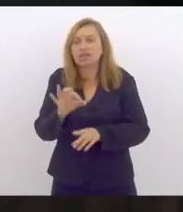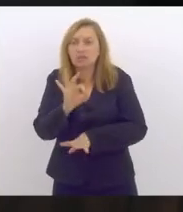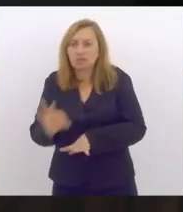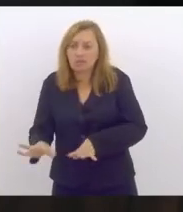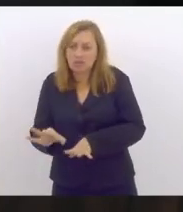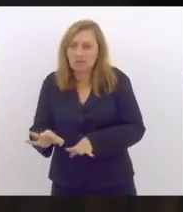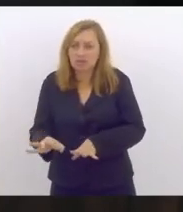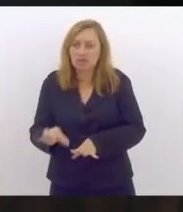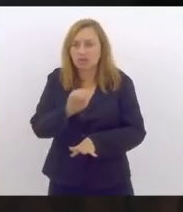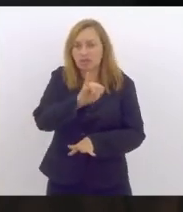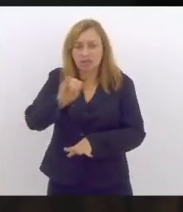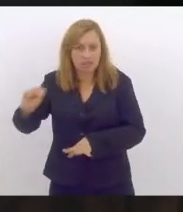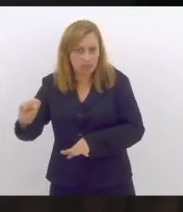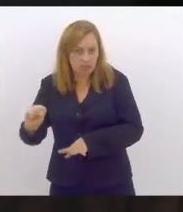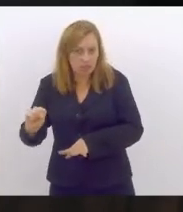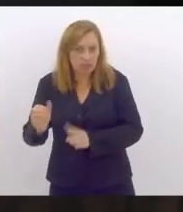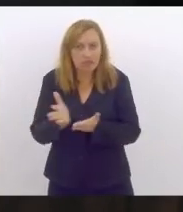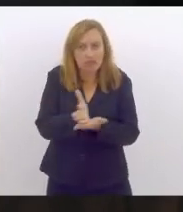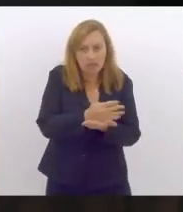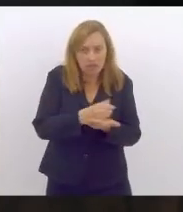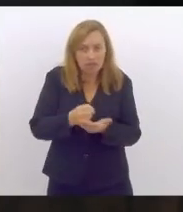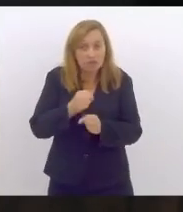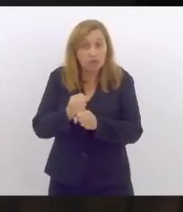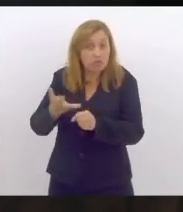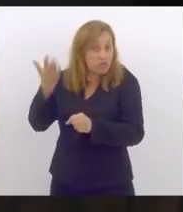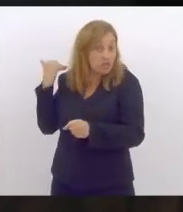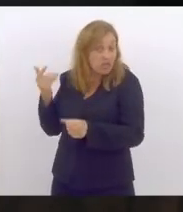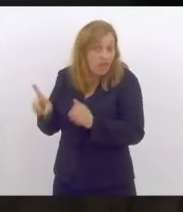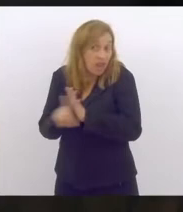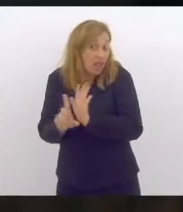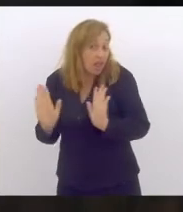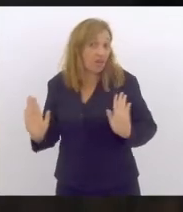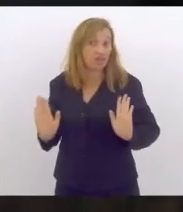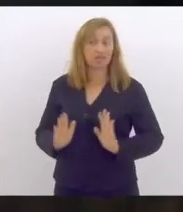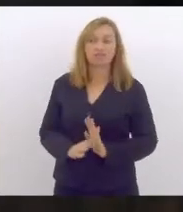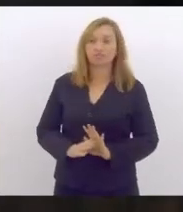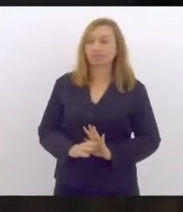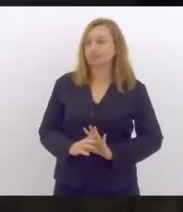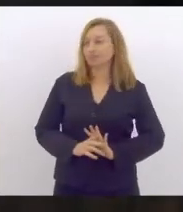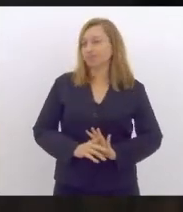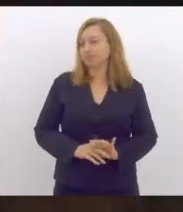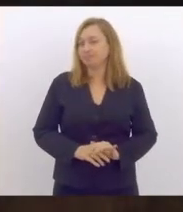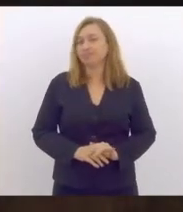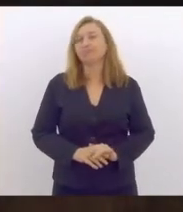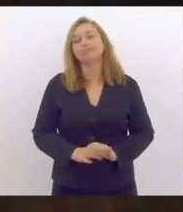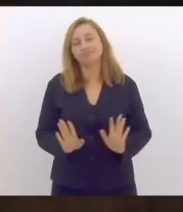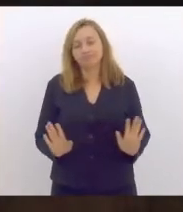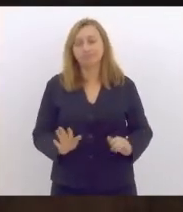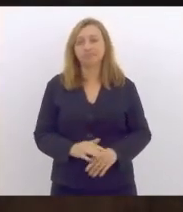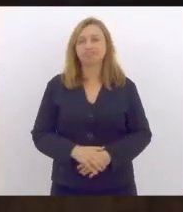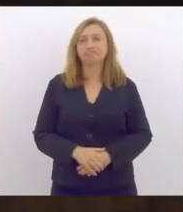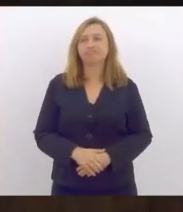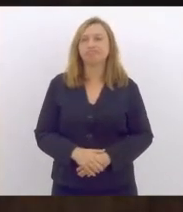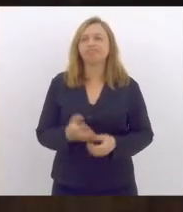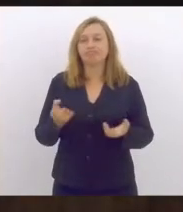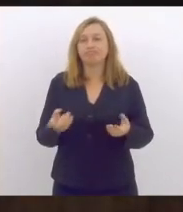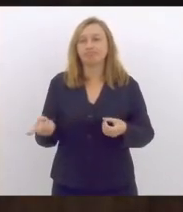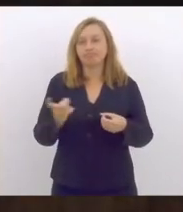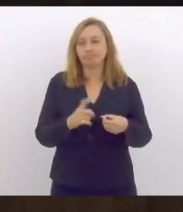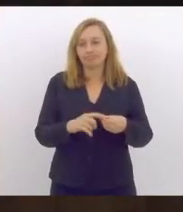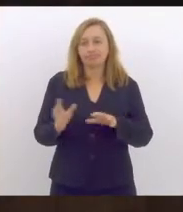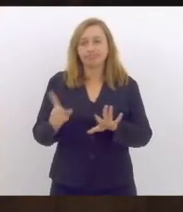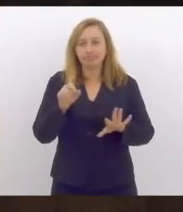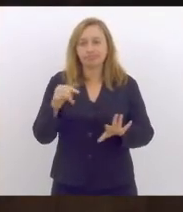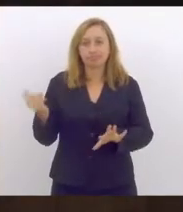ICMS da arrecadação do ano anterior. É isso a lei. Eu não tamo... Bom, mas de qualquer maneira, eu quero voltar para o mérito, que eu